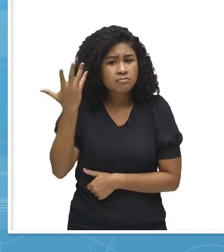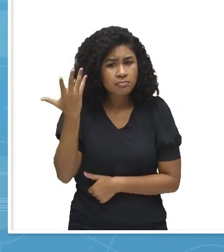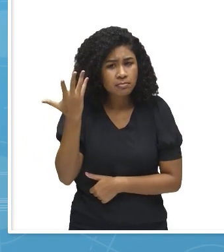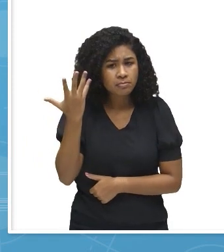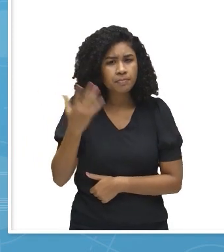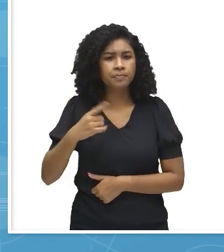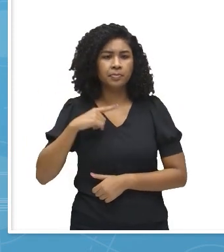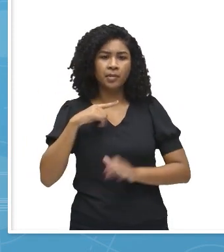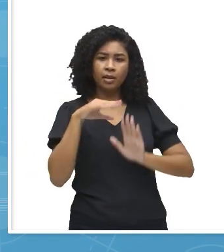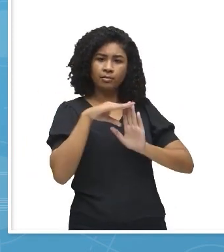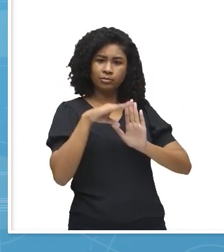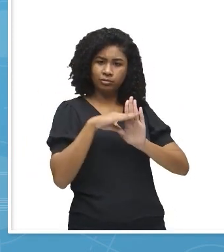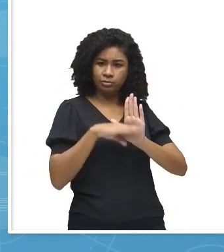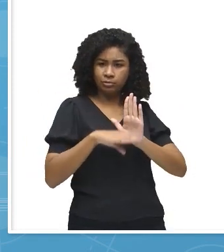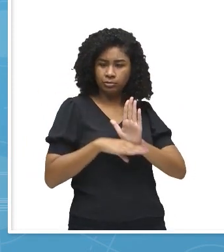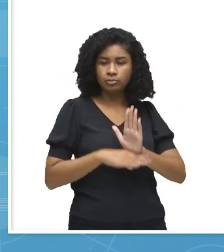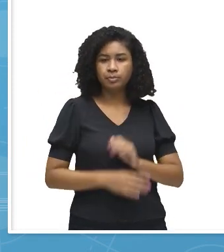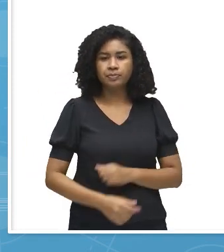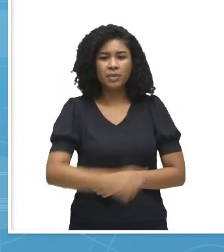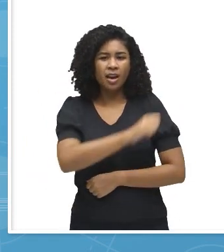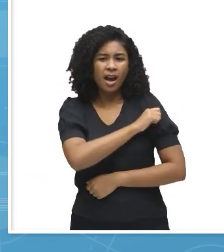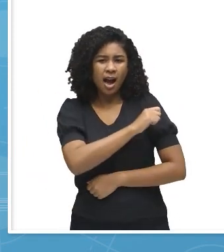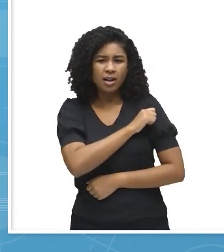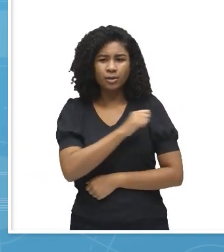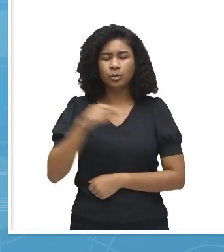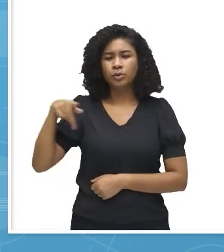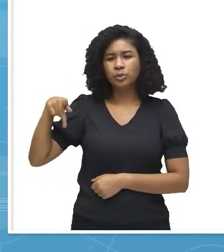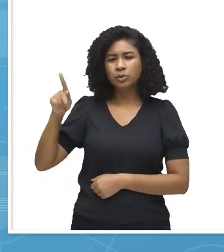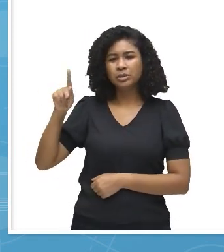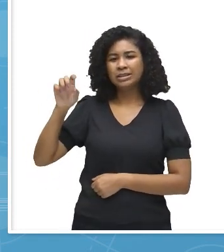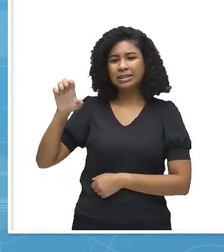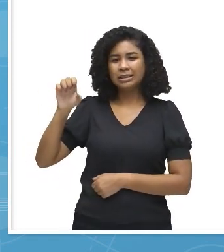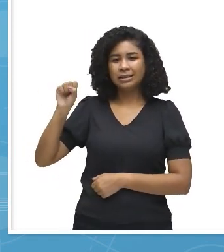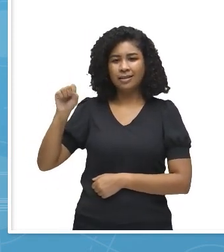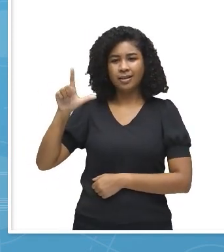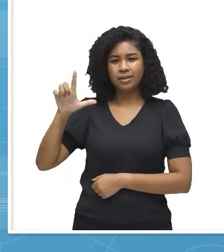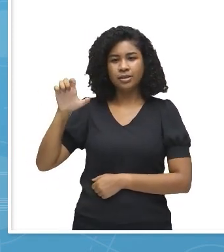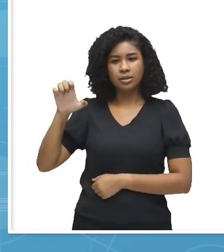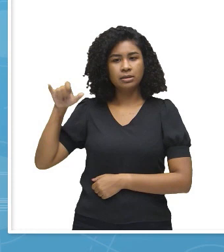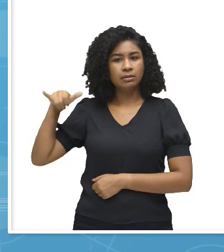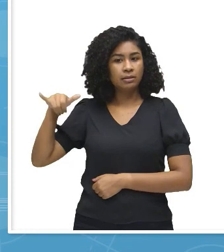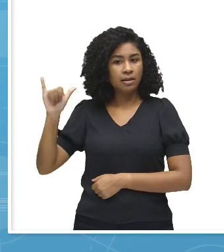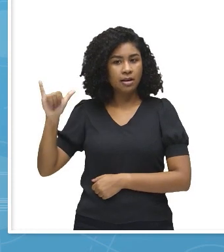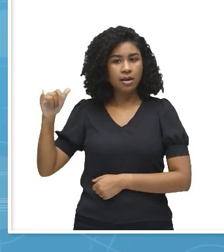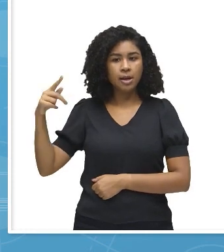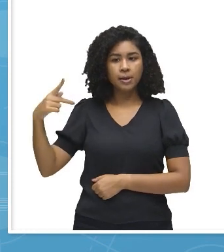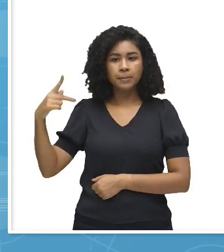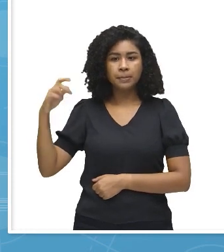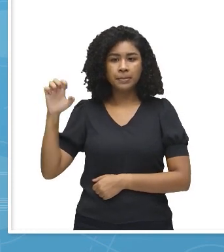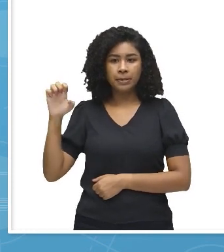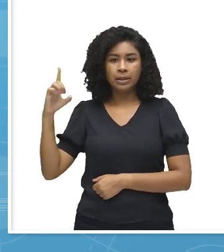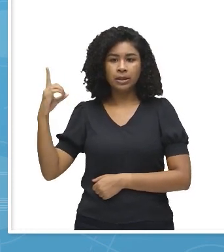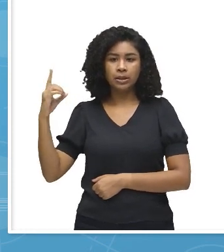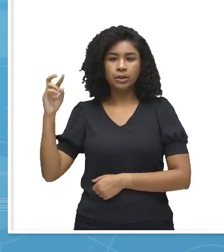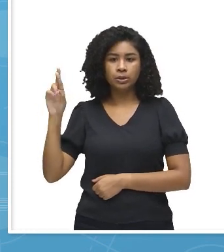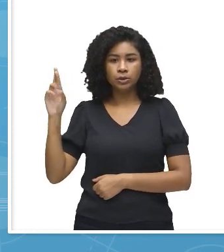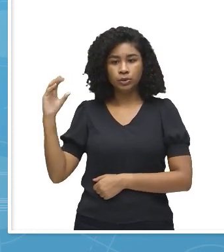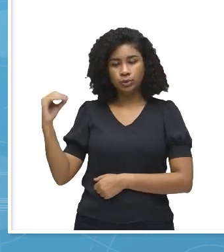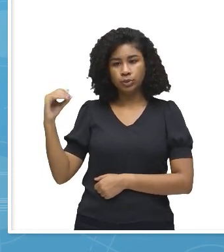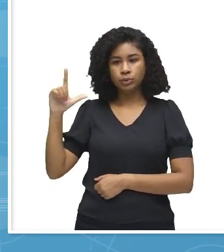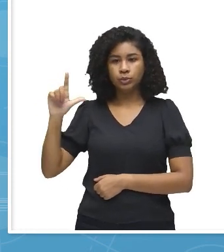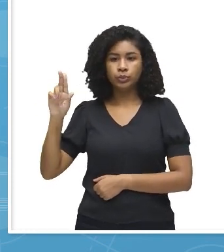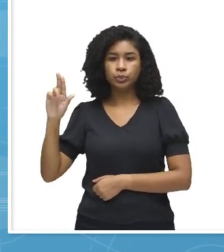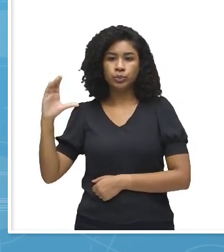o Kesley, o Pedro, o Lucas, o Luan respondendo aí letra D.